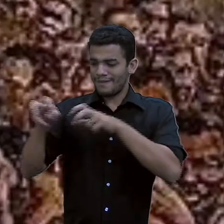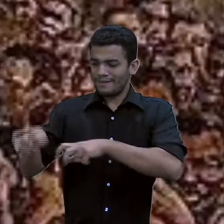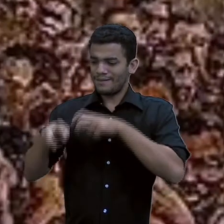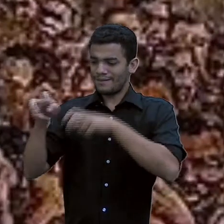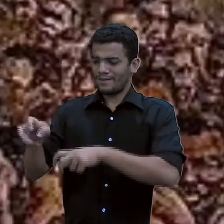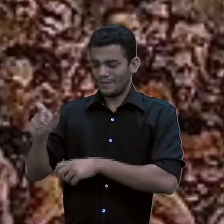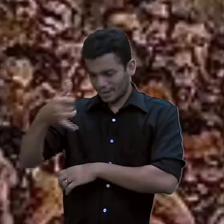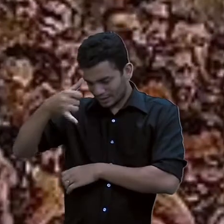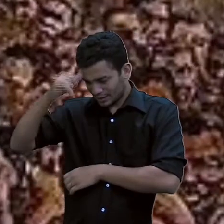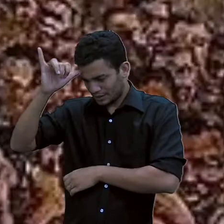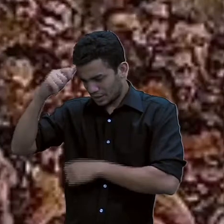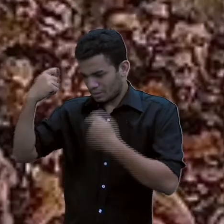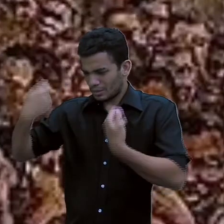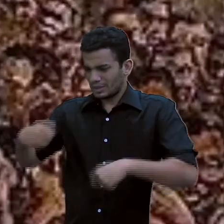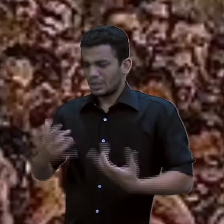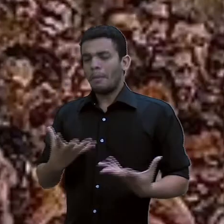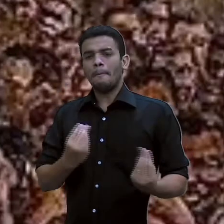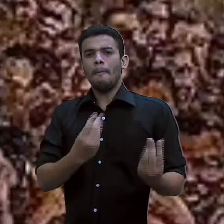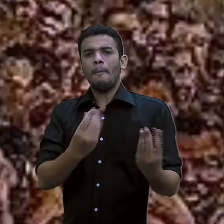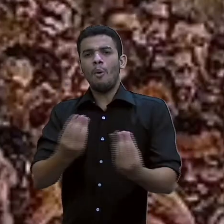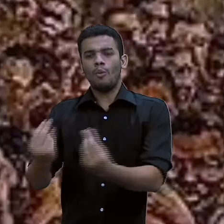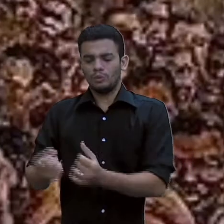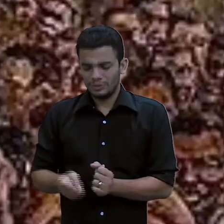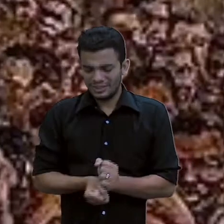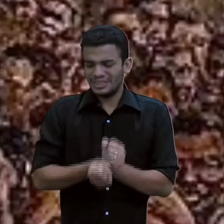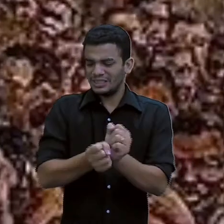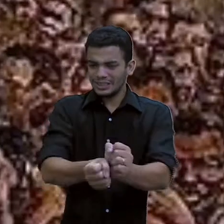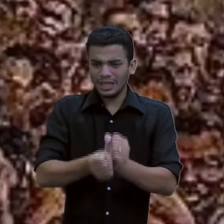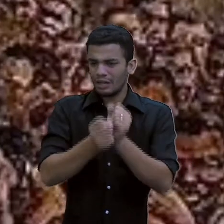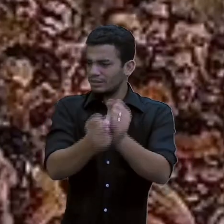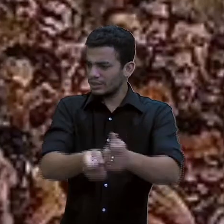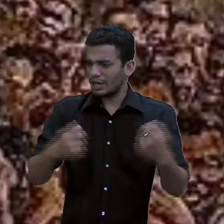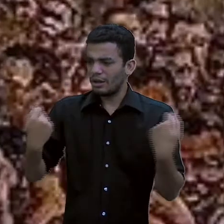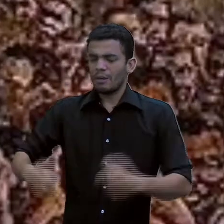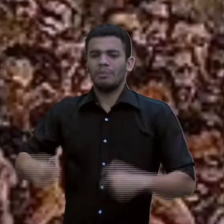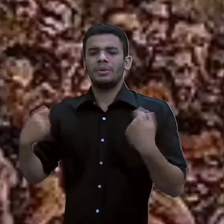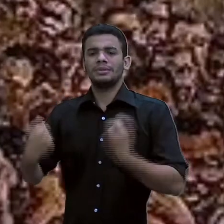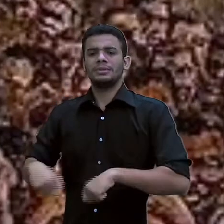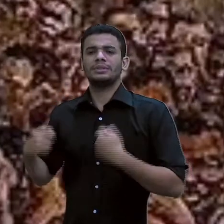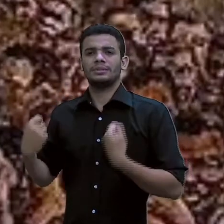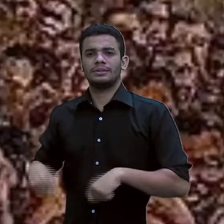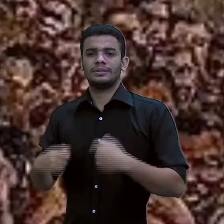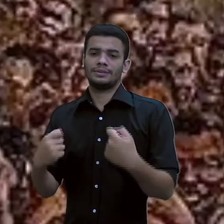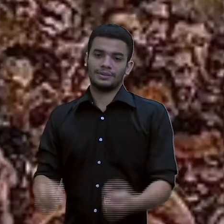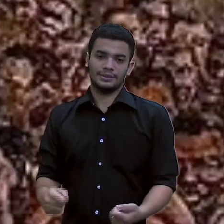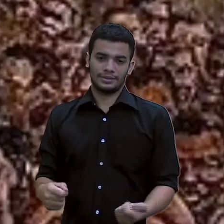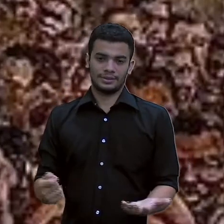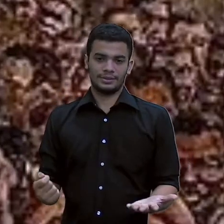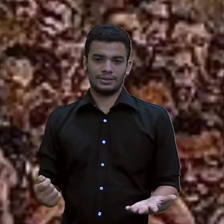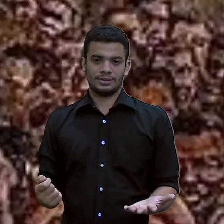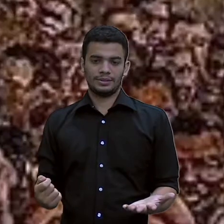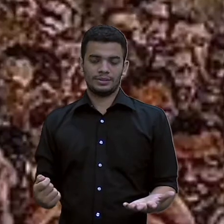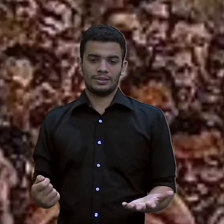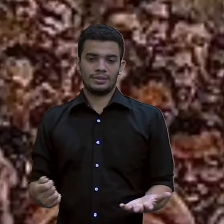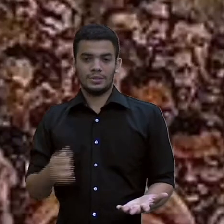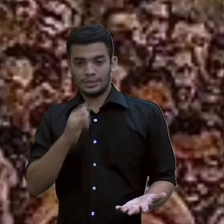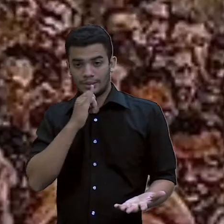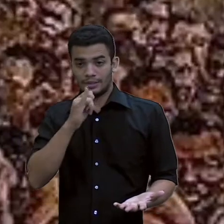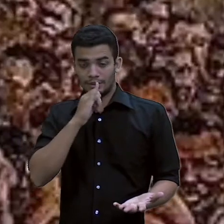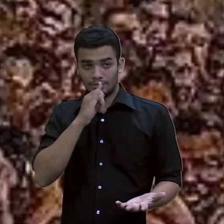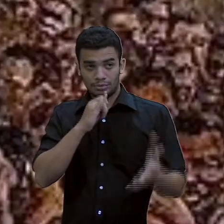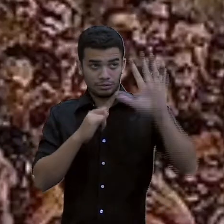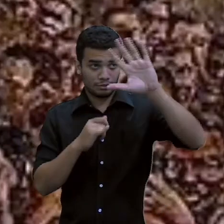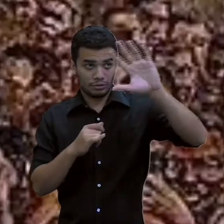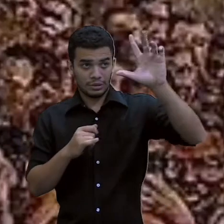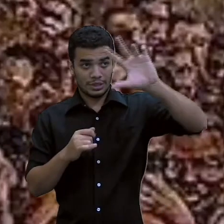fazendas produtoras de cana-de-açúcar, né, no início. Tendo já realizada a exploração e dominação do litoral africano,